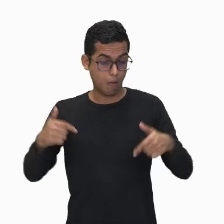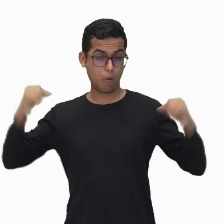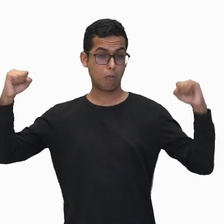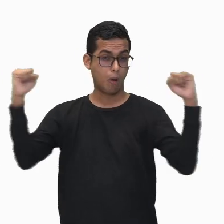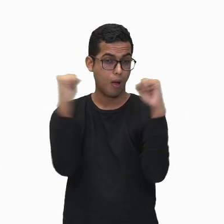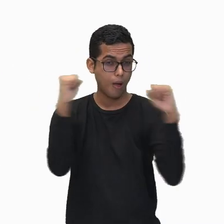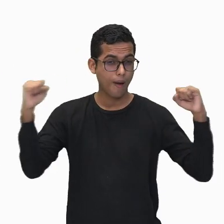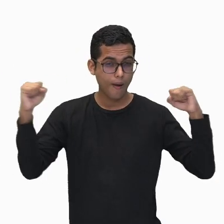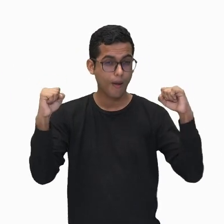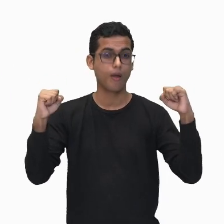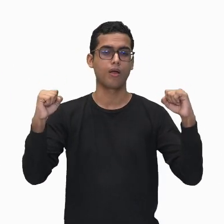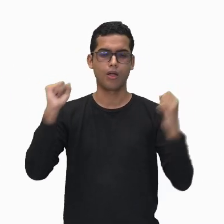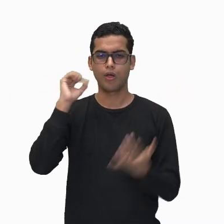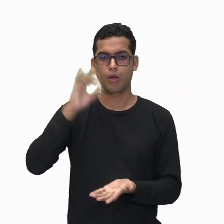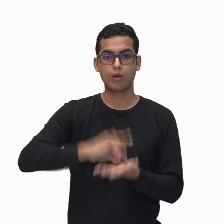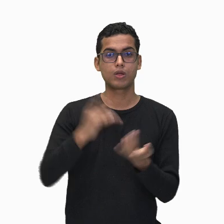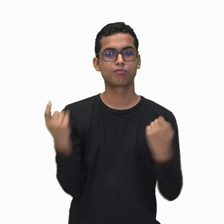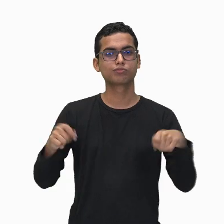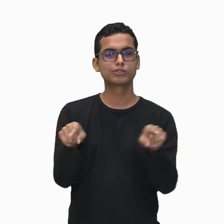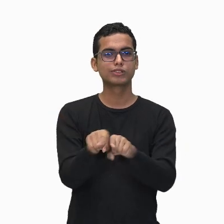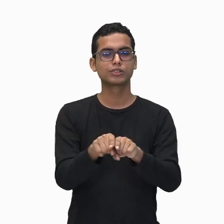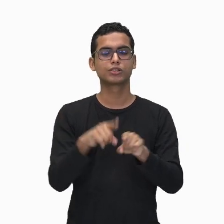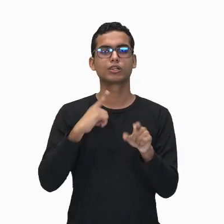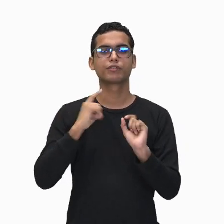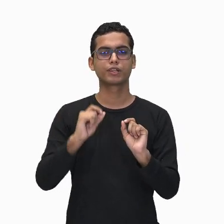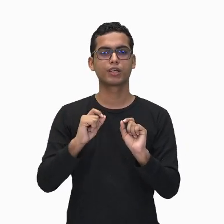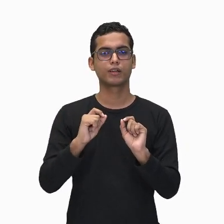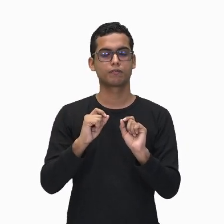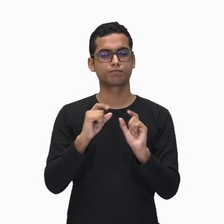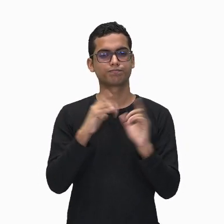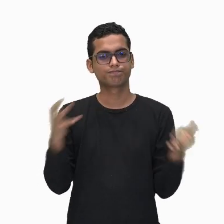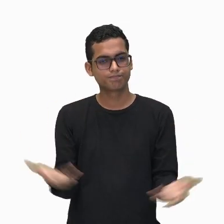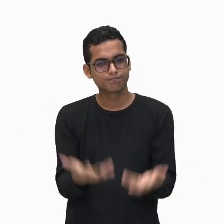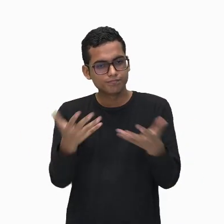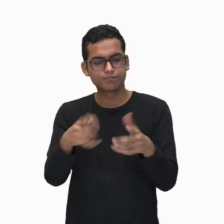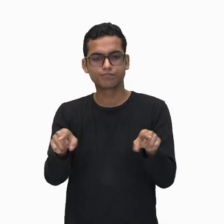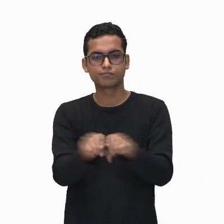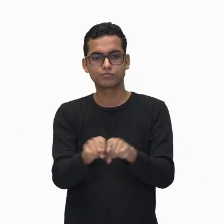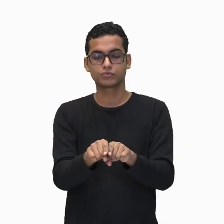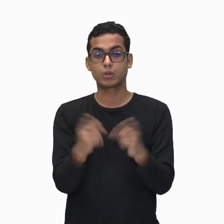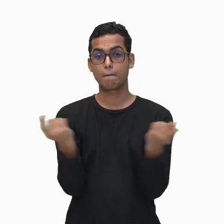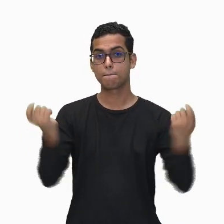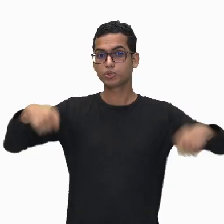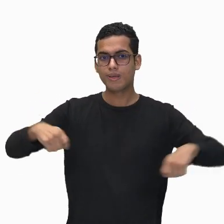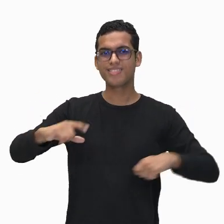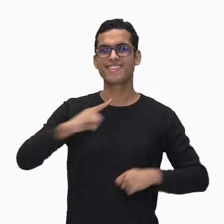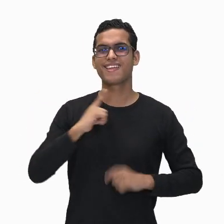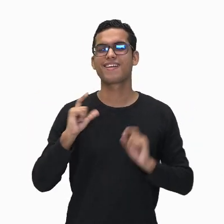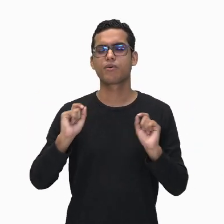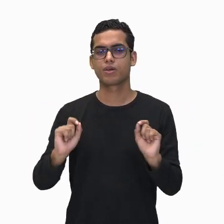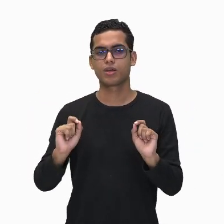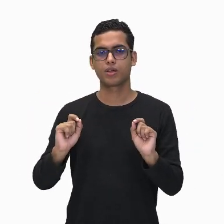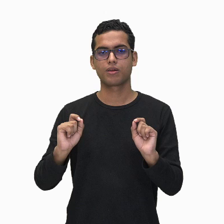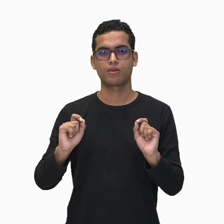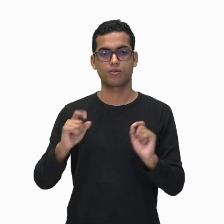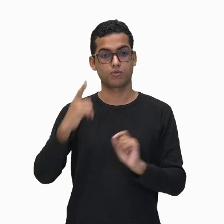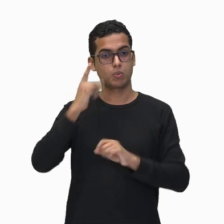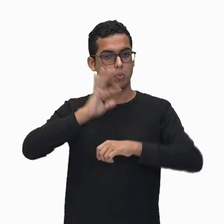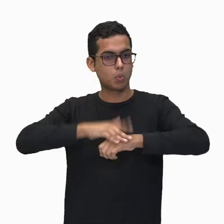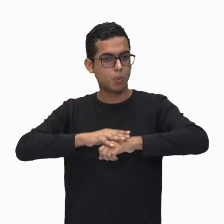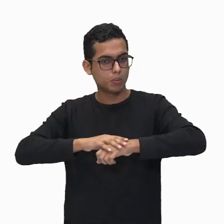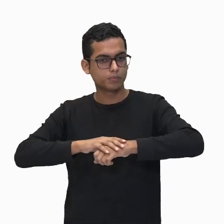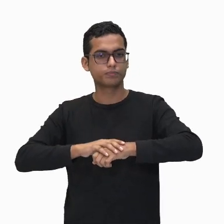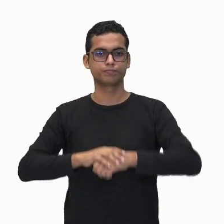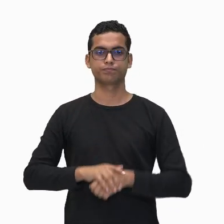aumentar substancialmente a incidência relativa de doença arterial coronariana em